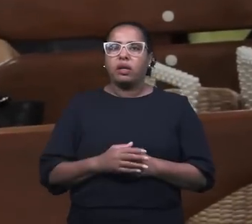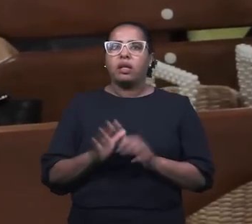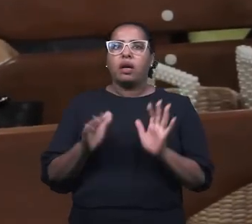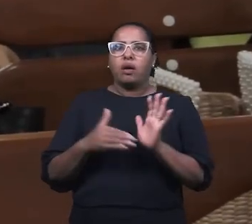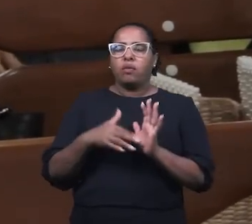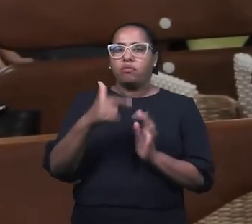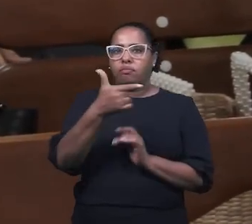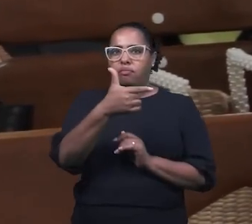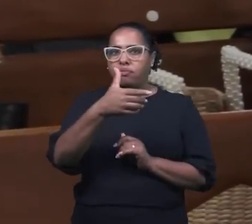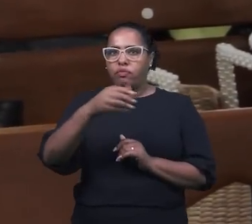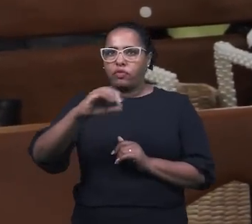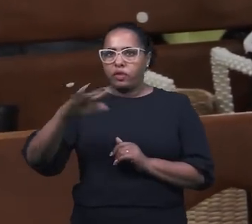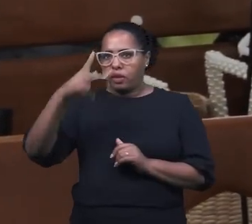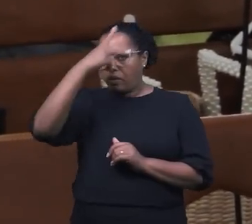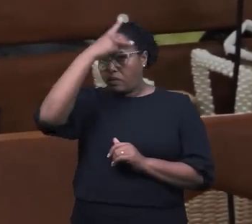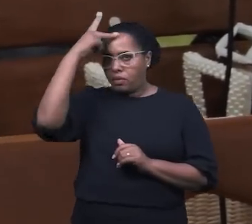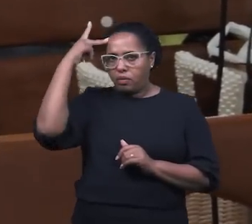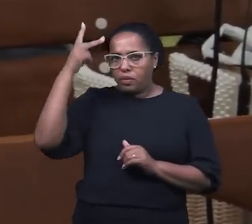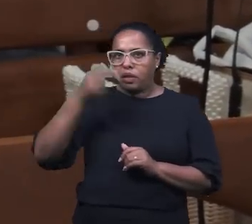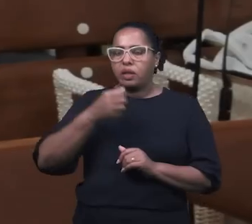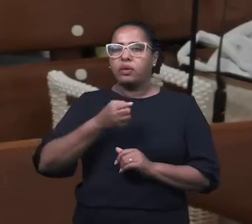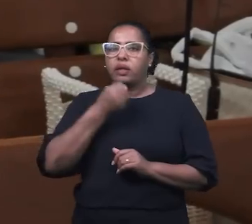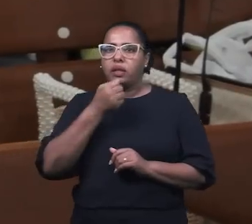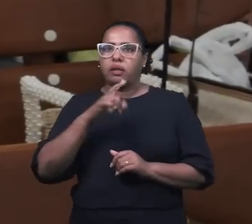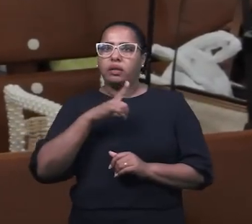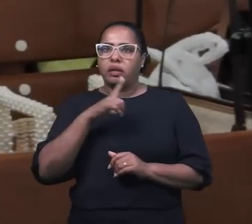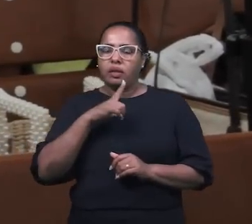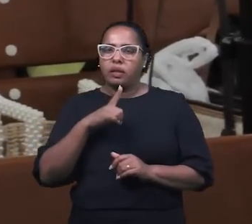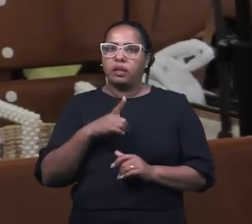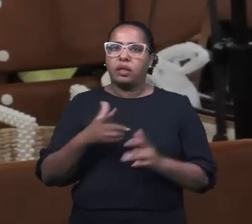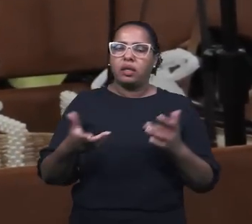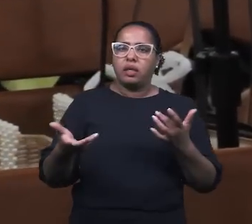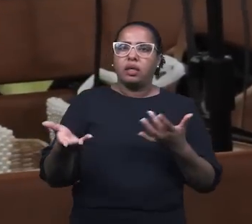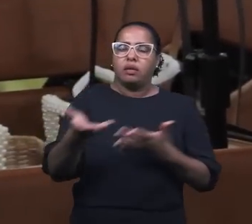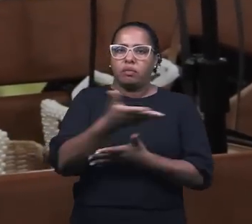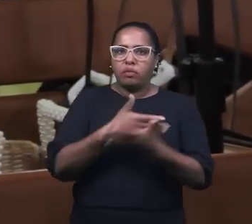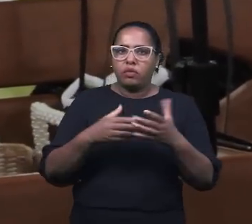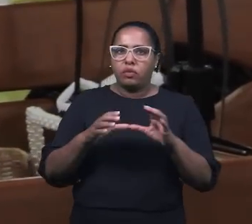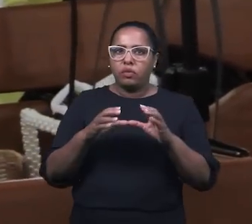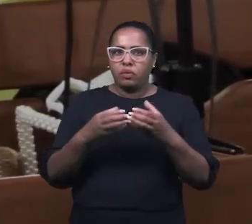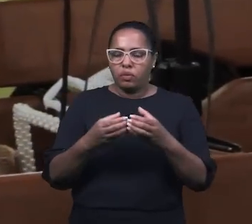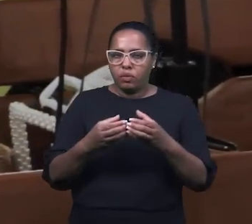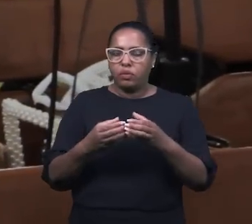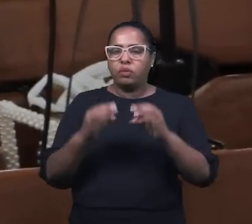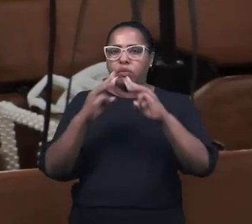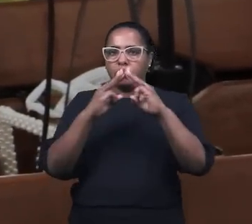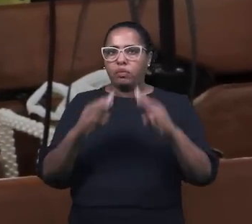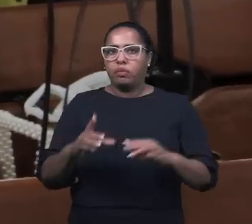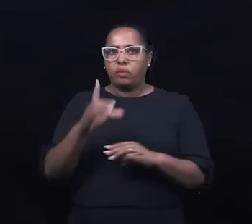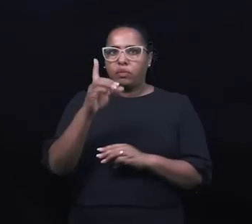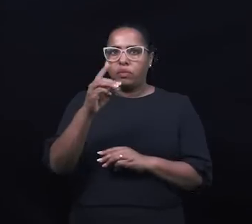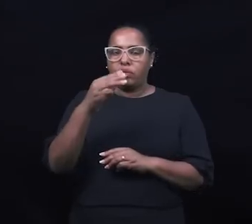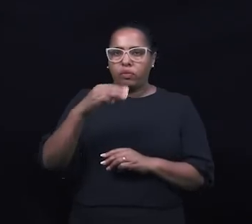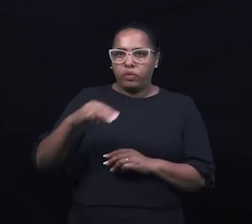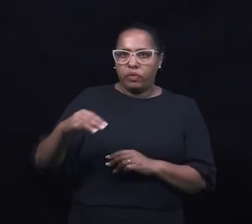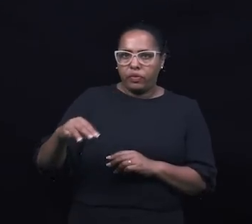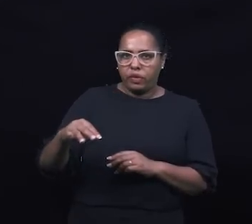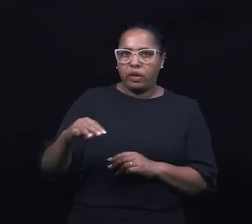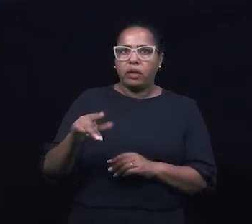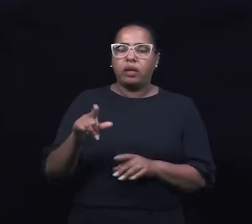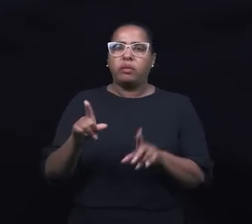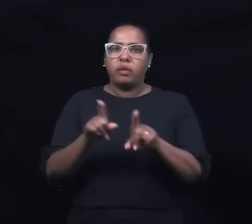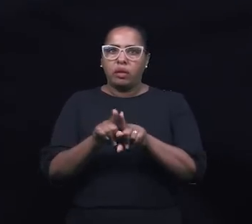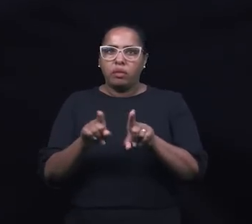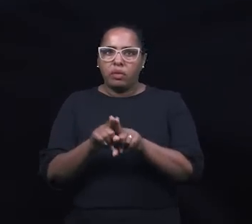com 200 vozes. Nós tivemos a participação ali do grupo aqui do Manaim, de Domingos Martins, onde nós estamos